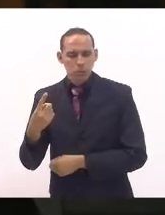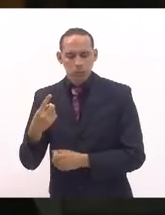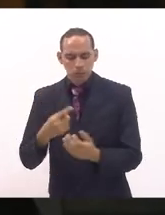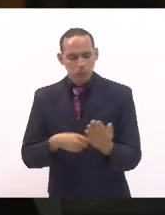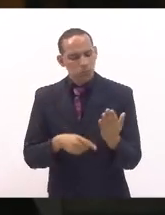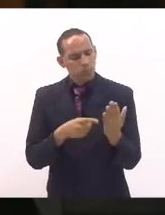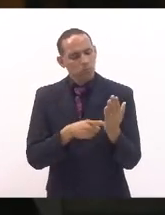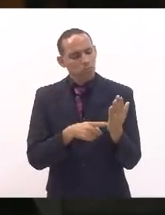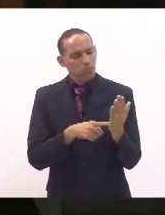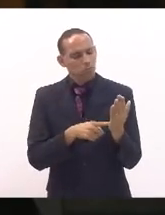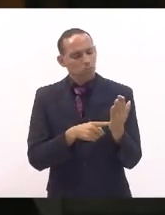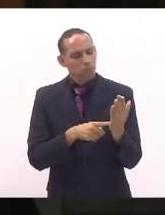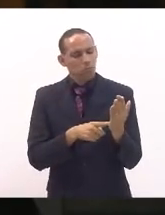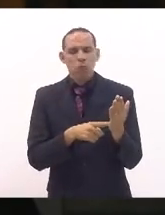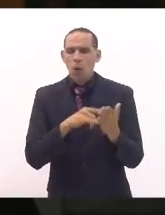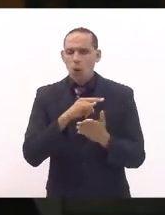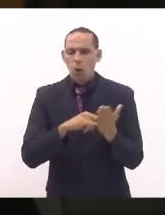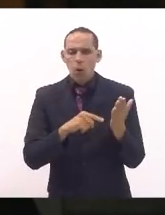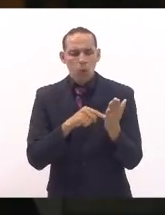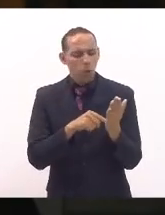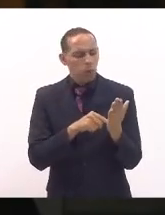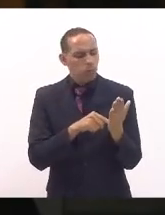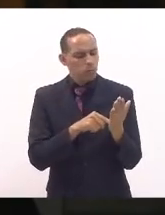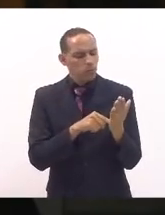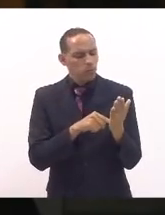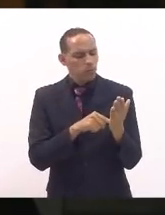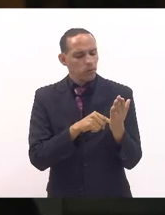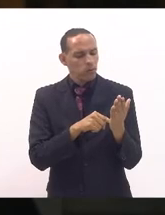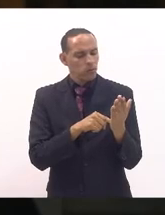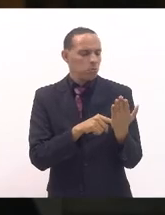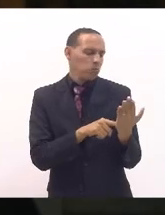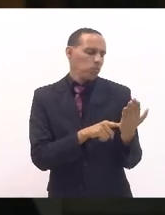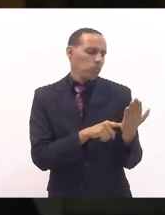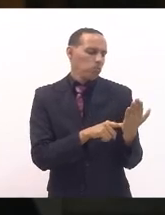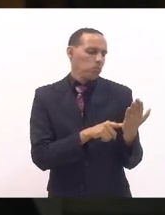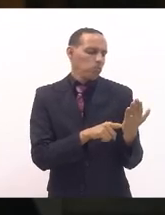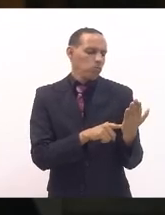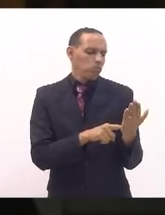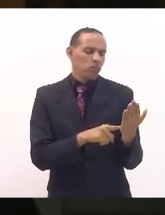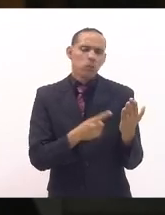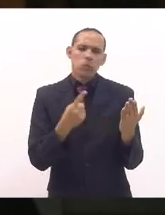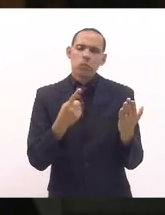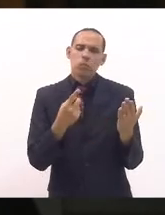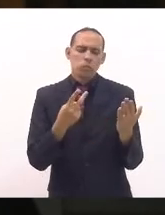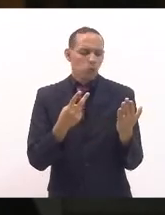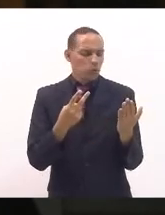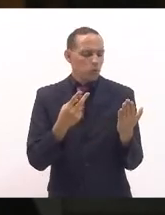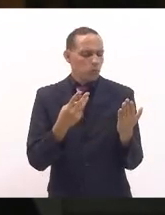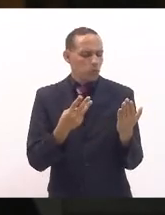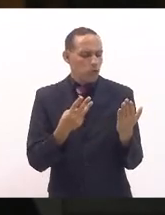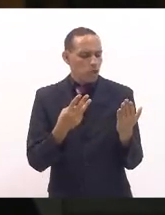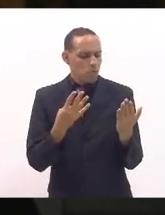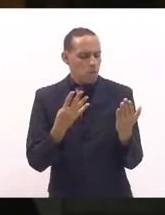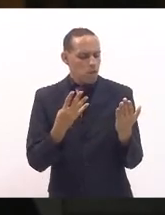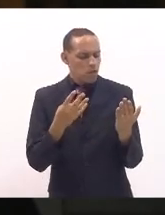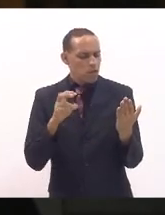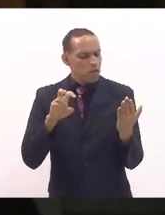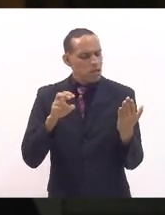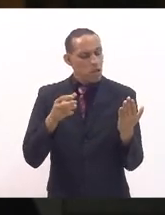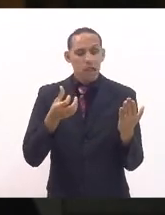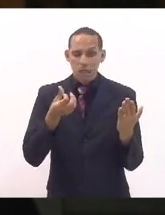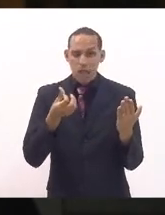E neste documento, que está constituído 1, 2, 3, 4, 5,